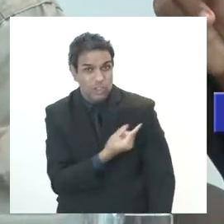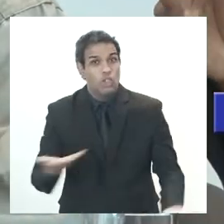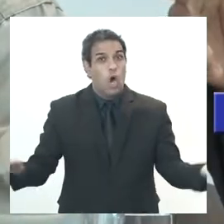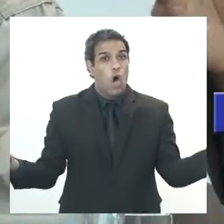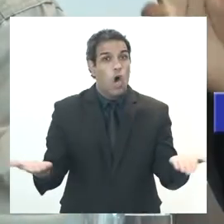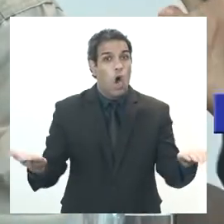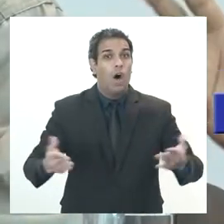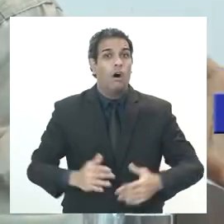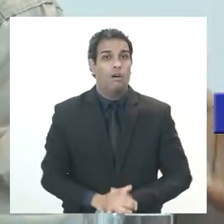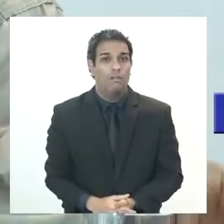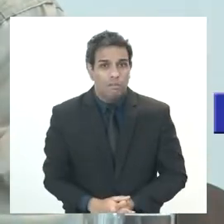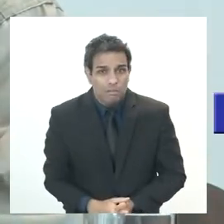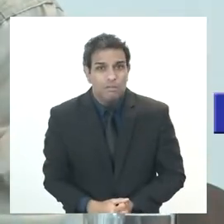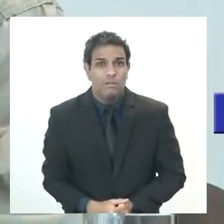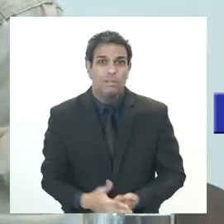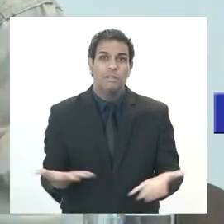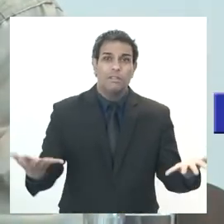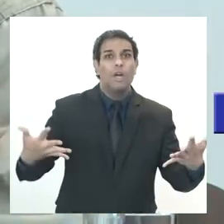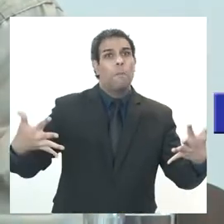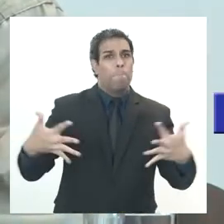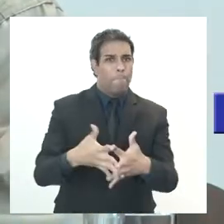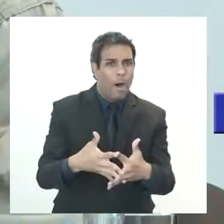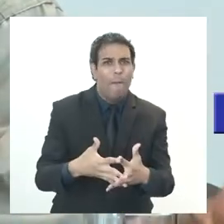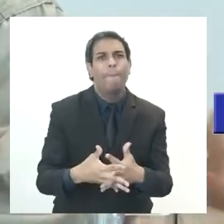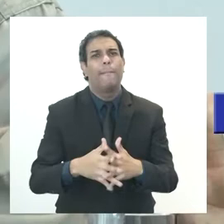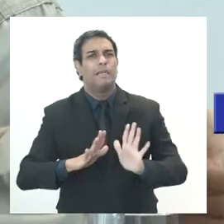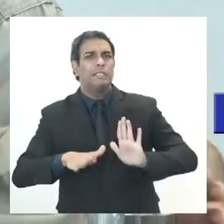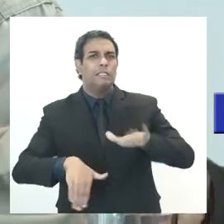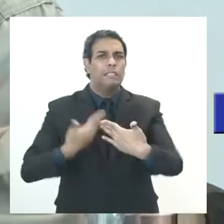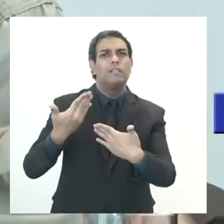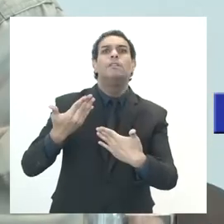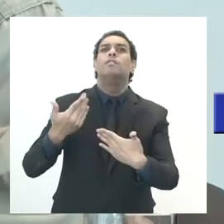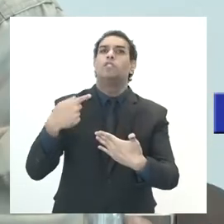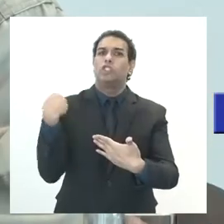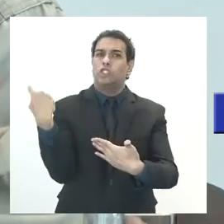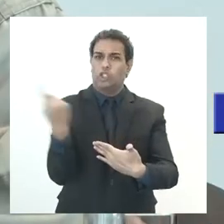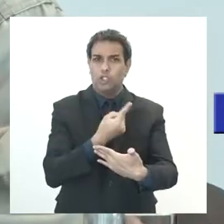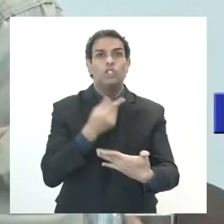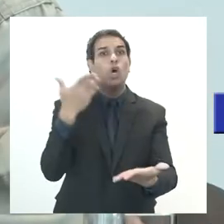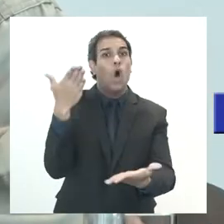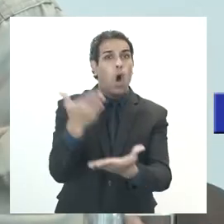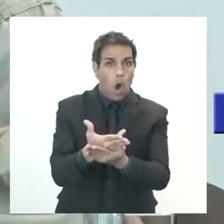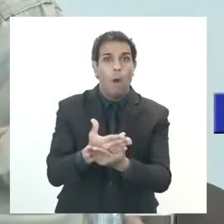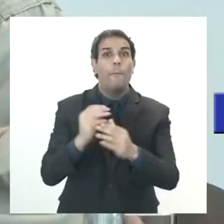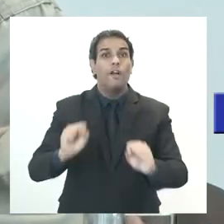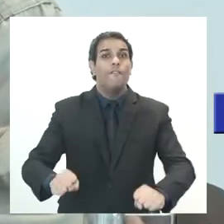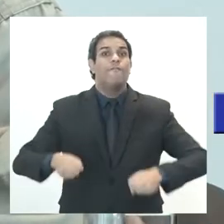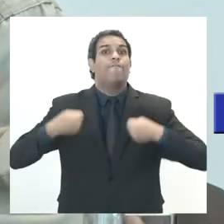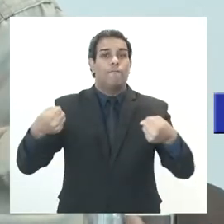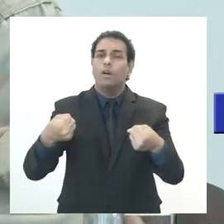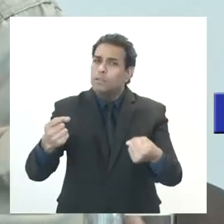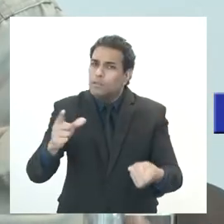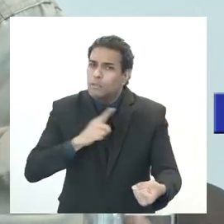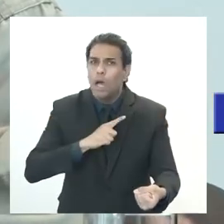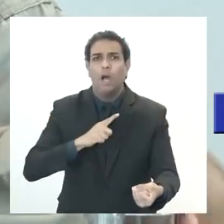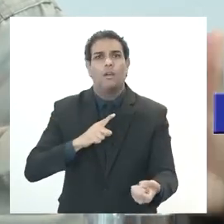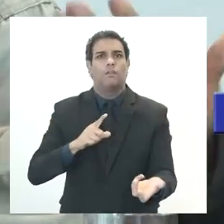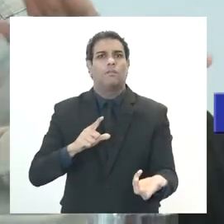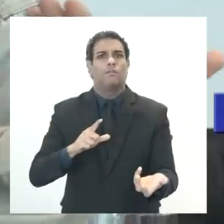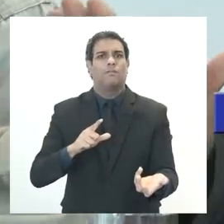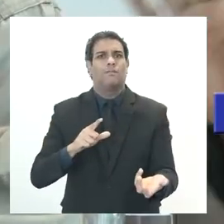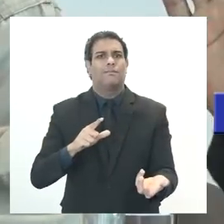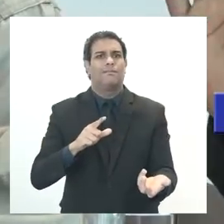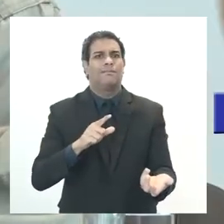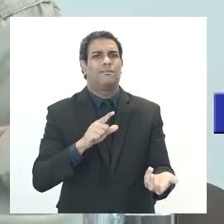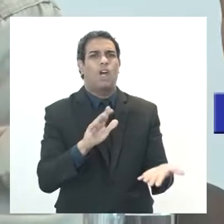apesar dos das embaraços e dificuldades nós temos direito a responder um processo com ampla defesa Oi e a